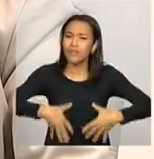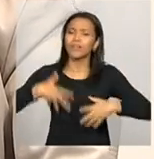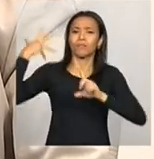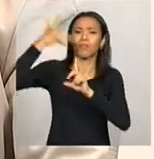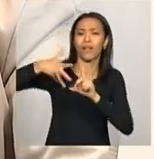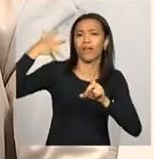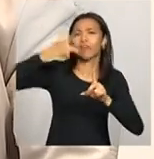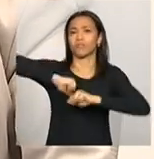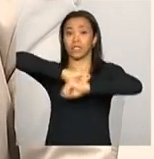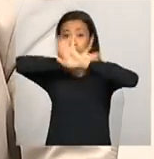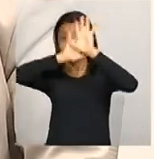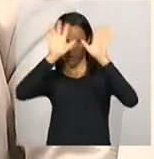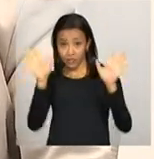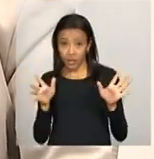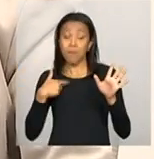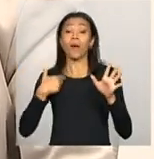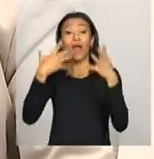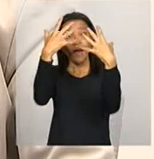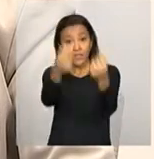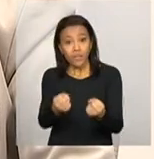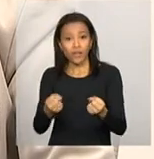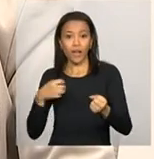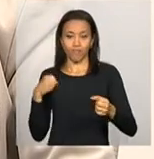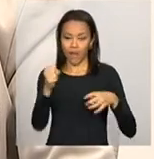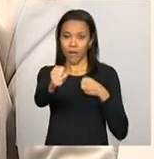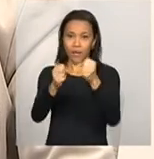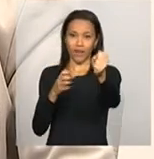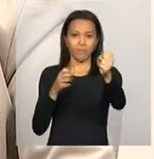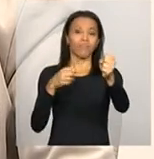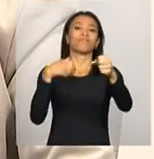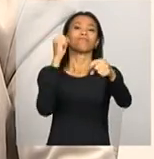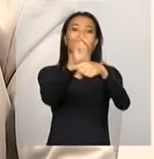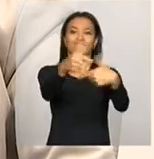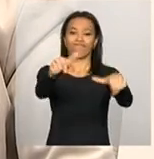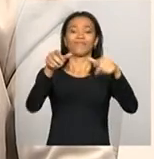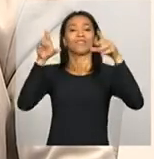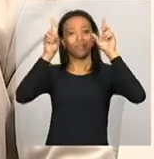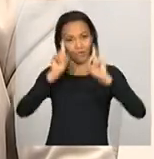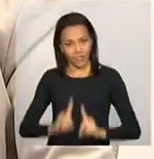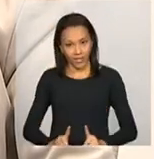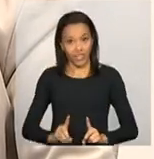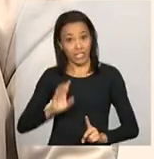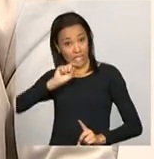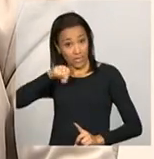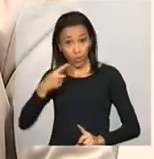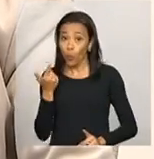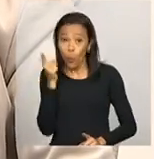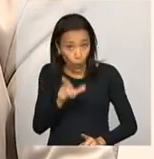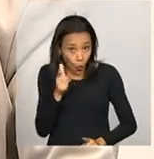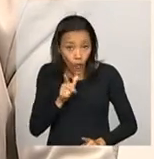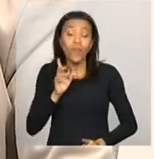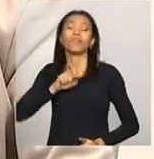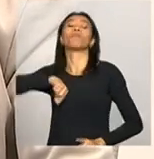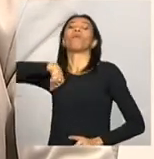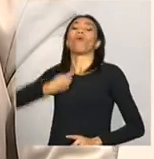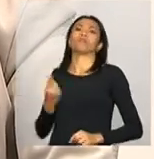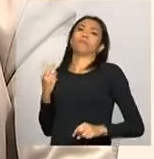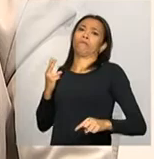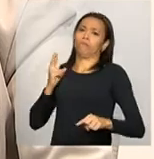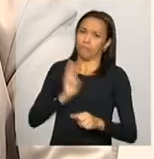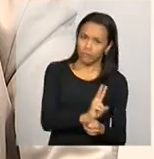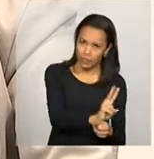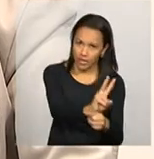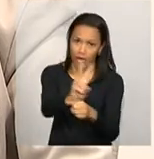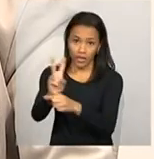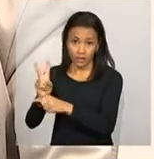empregar esse pessoal. Só no segundo momento é que esses auditores partem para a fiscalização em si, a qual se dá de